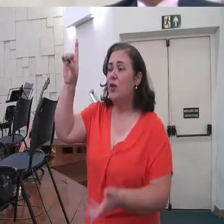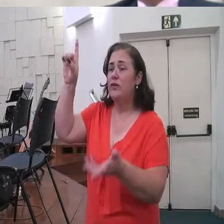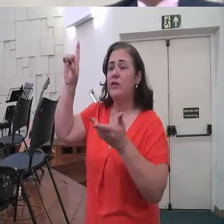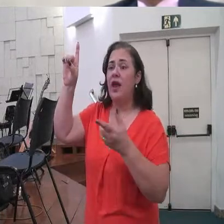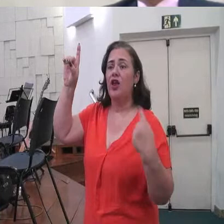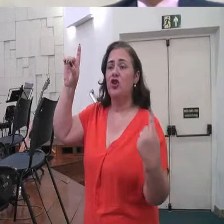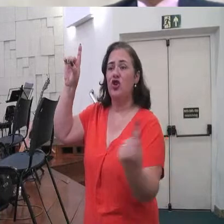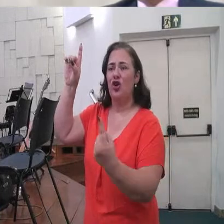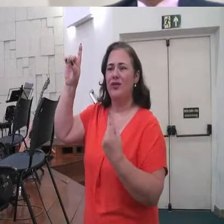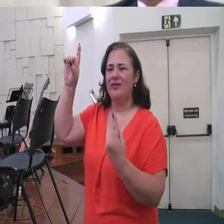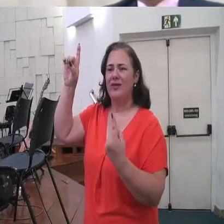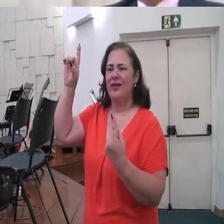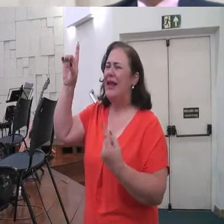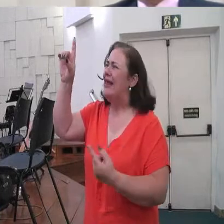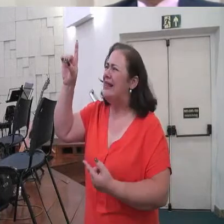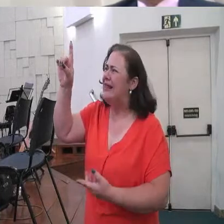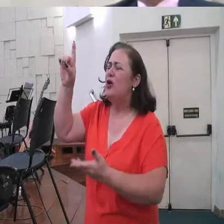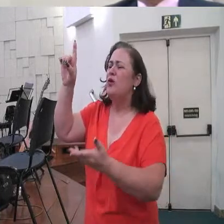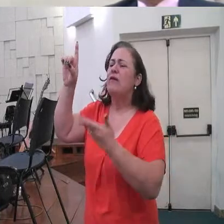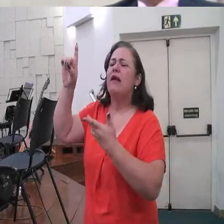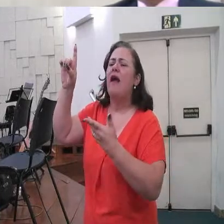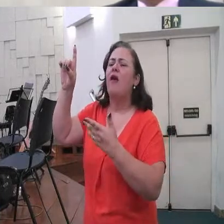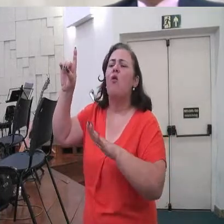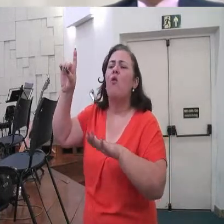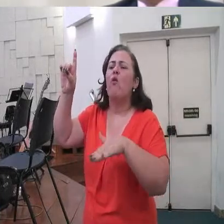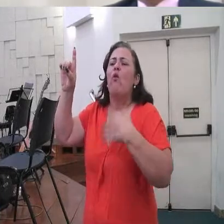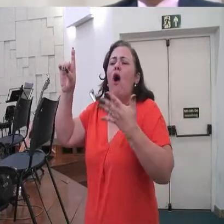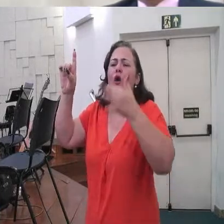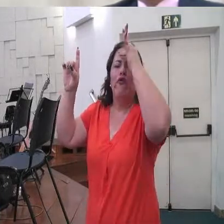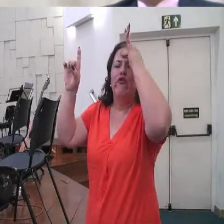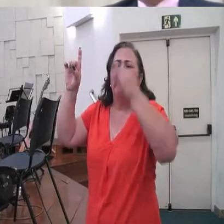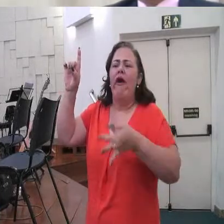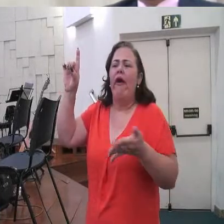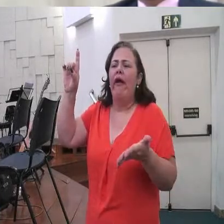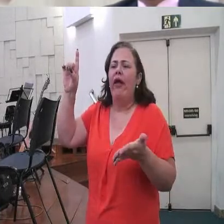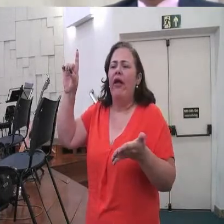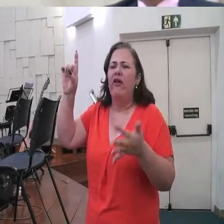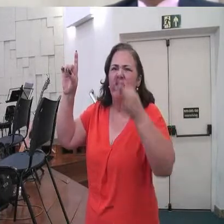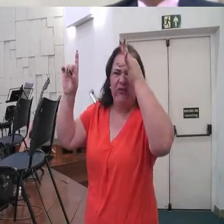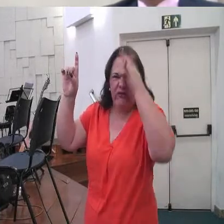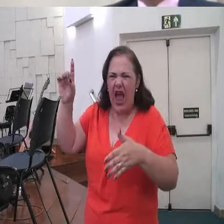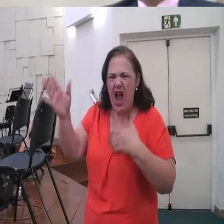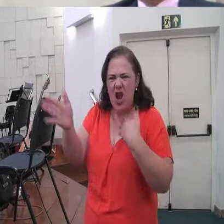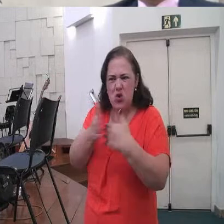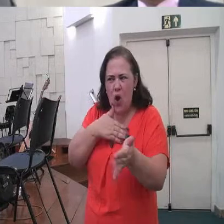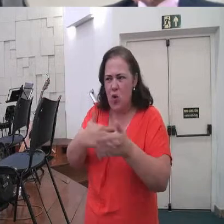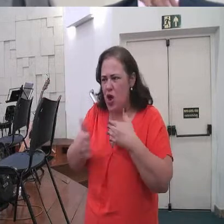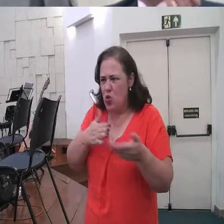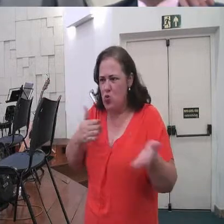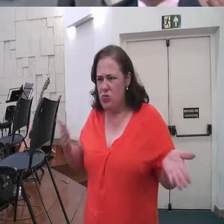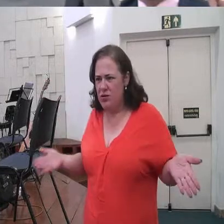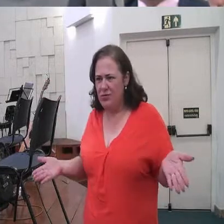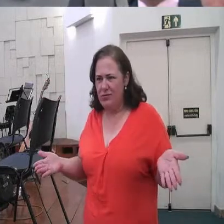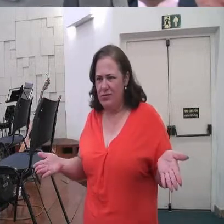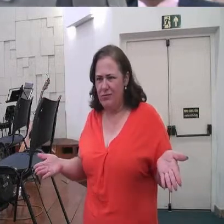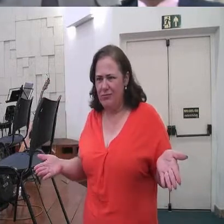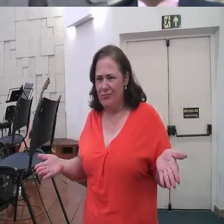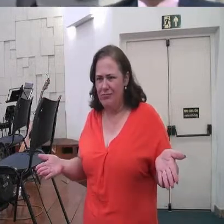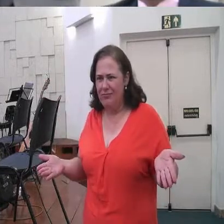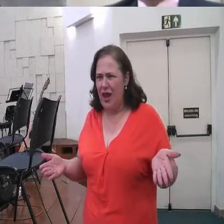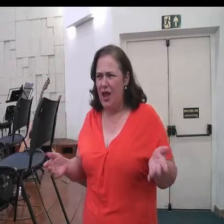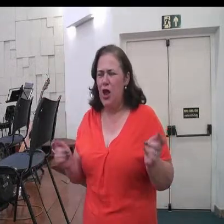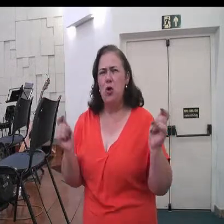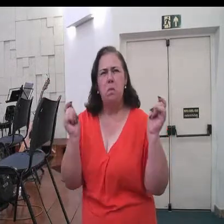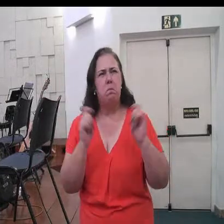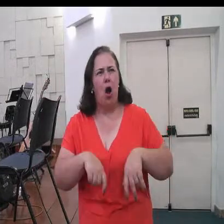será que qualquer tipo de fé é válida? Aqui, com todo respeito, eu não quero questionar isso. Se você